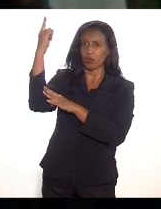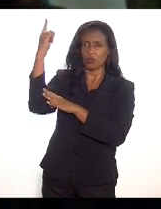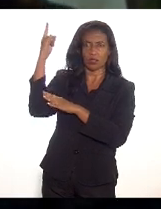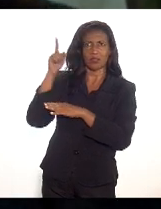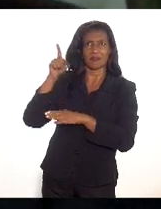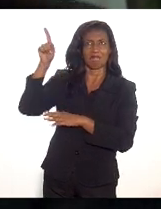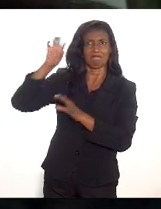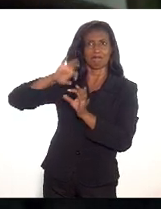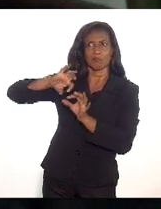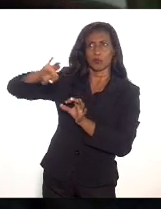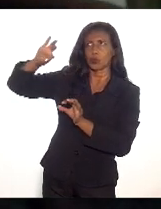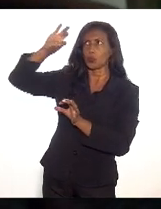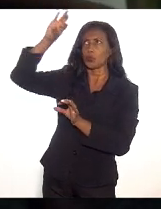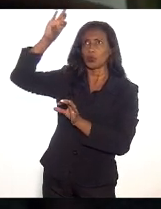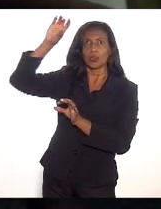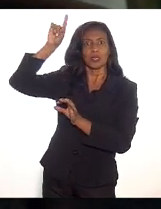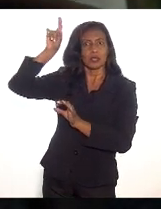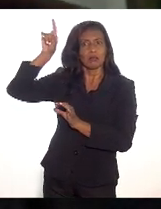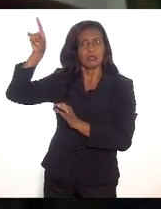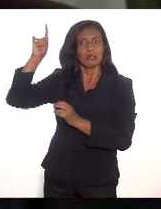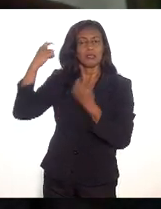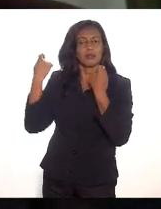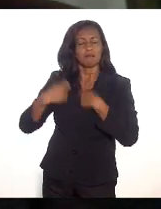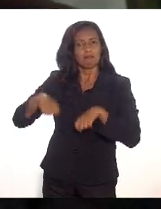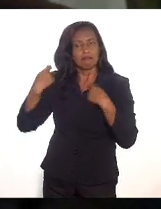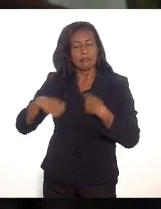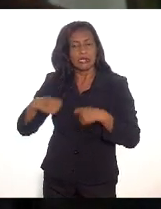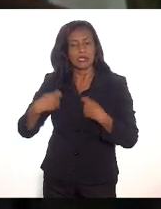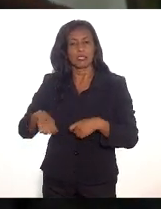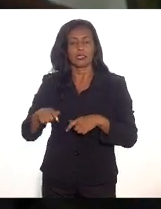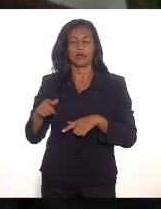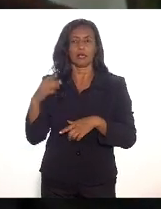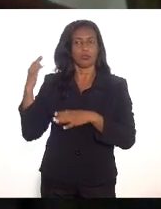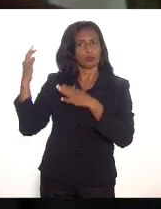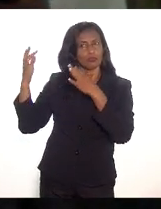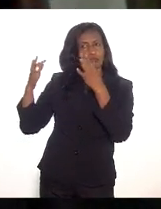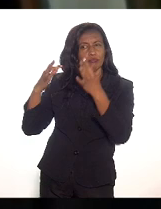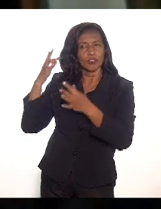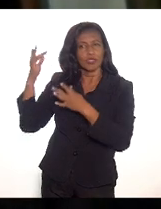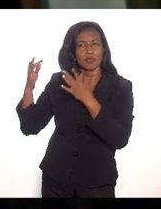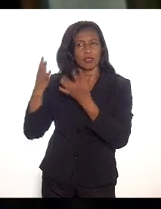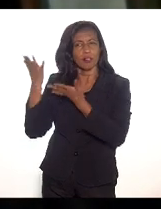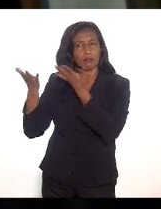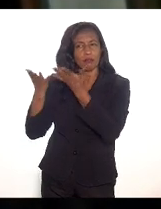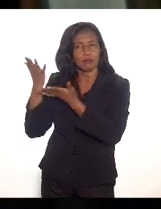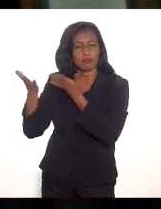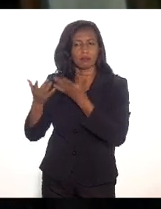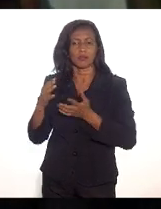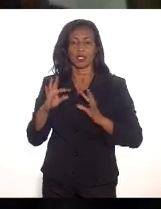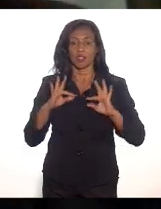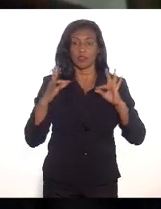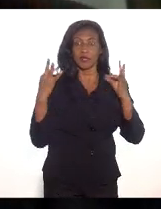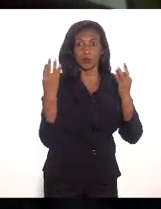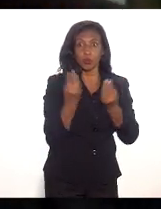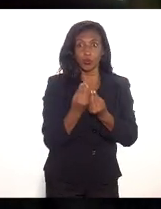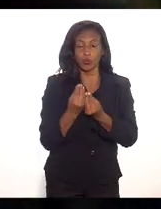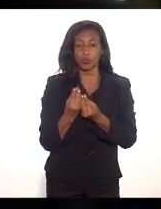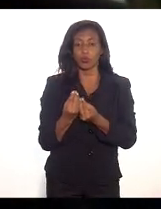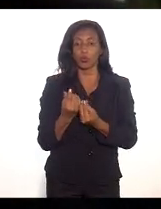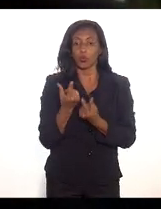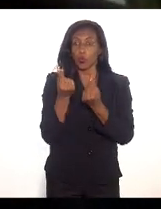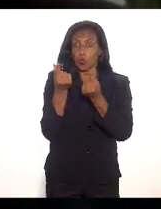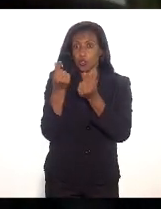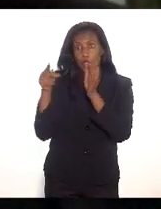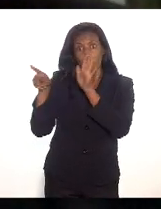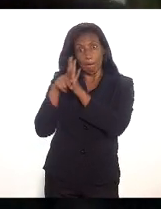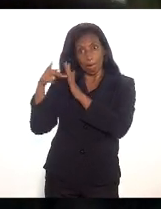o esgoto por gravidade e fazendo todo esse tratamento. E fizemos isso tudo com o dinheiro